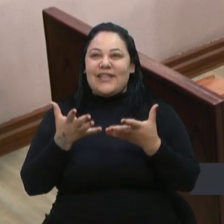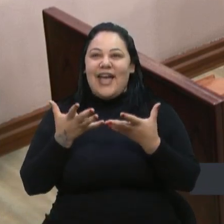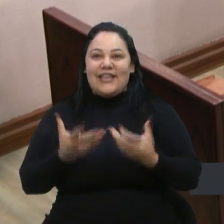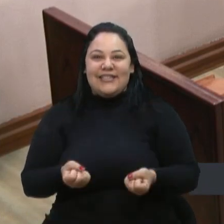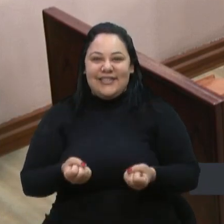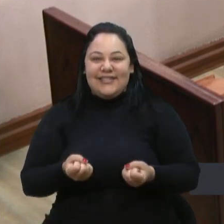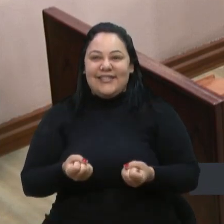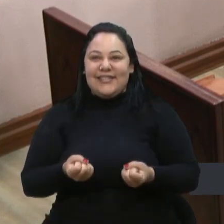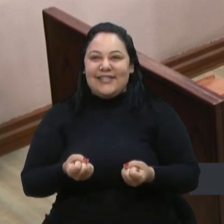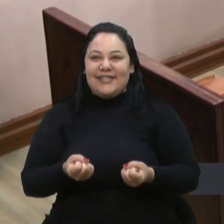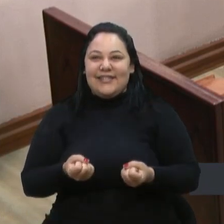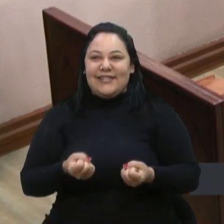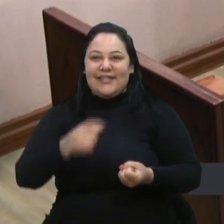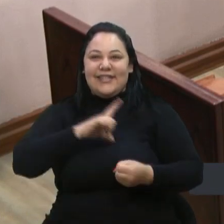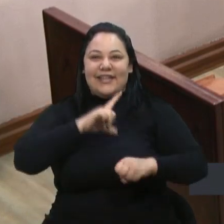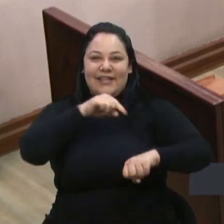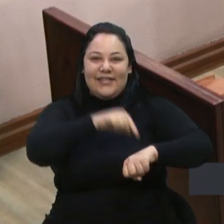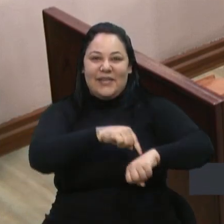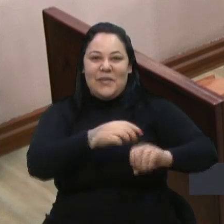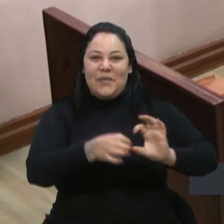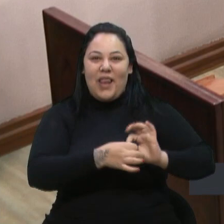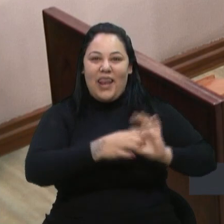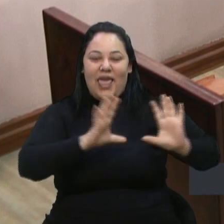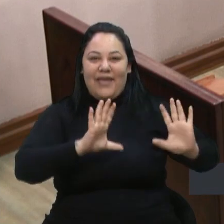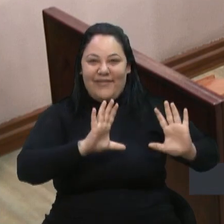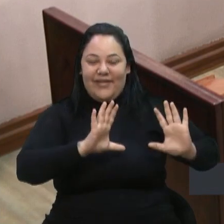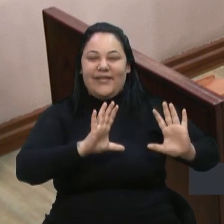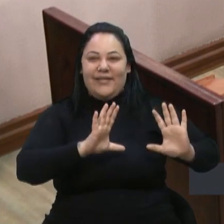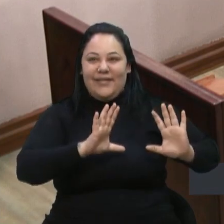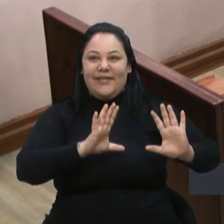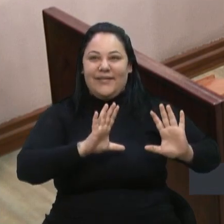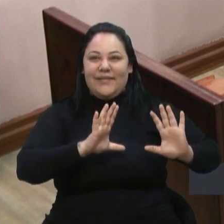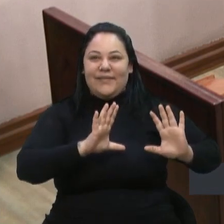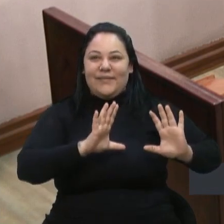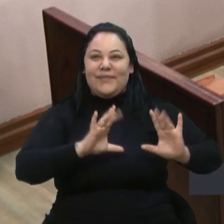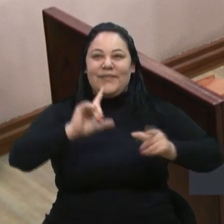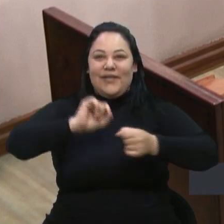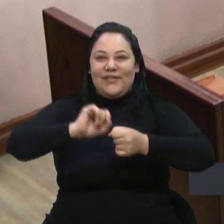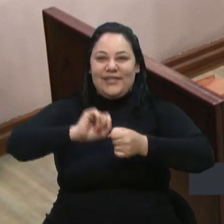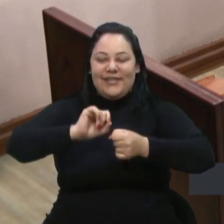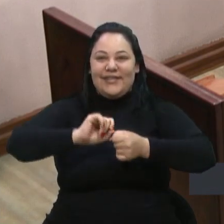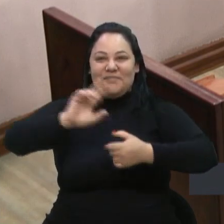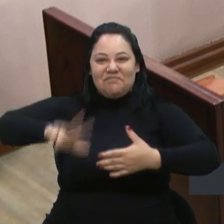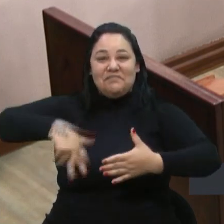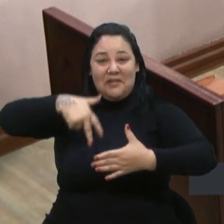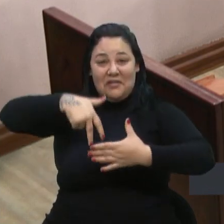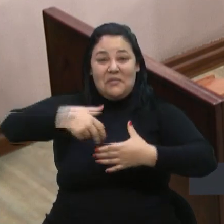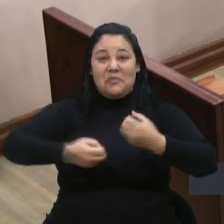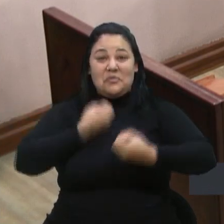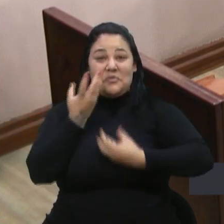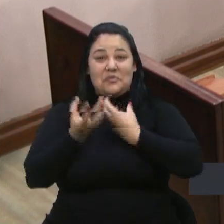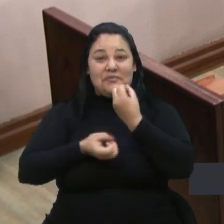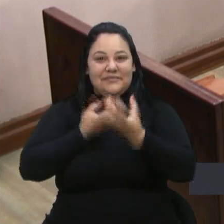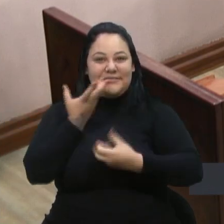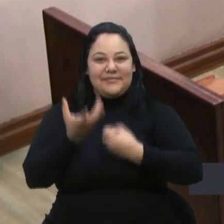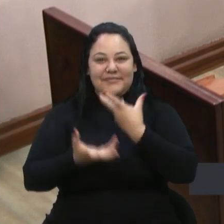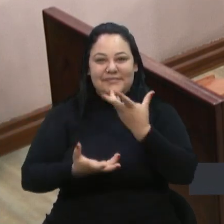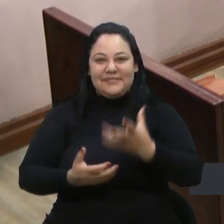tem o tempo disponível aqui na frente, por favor.